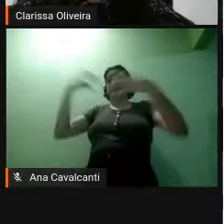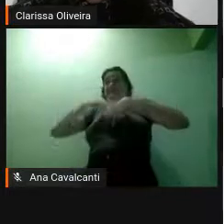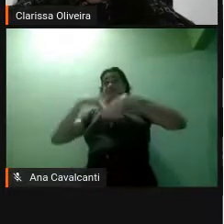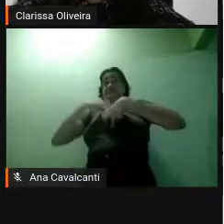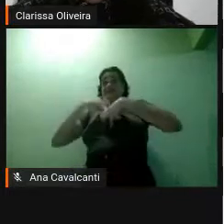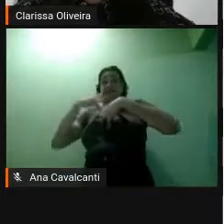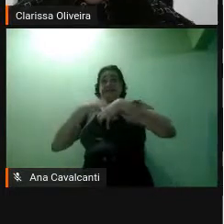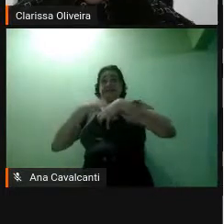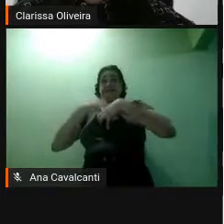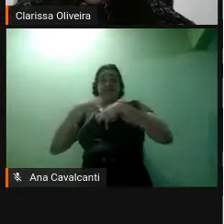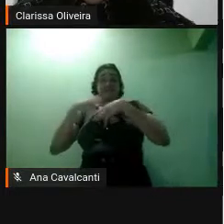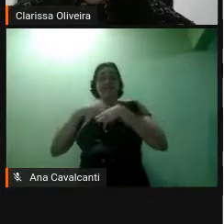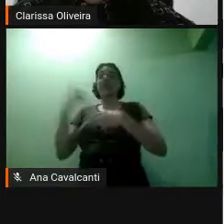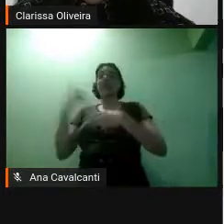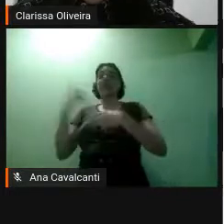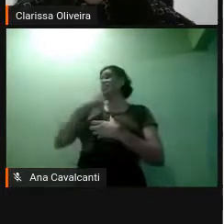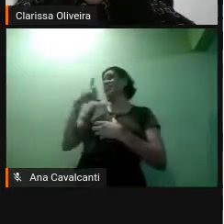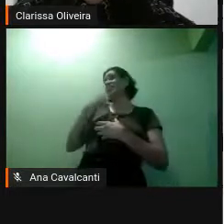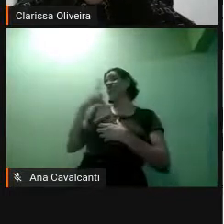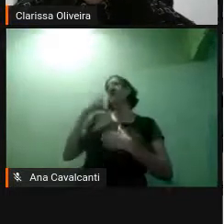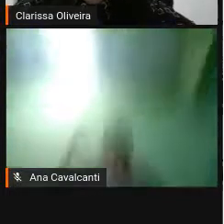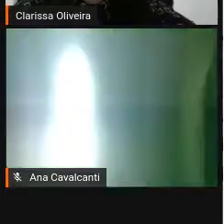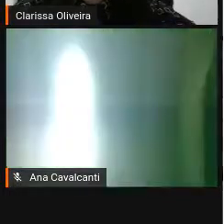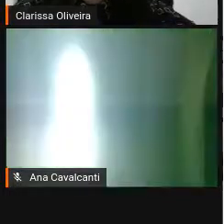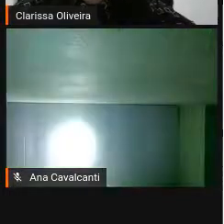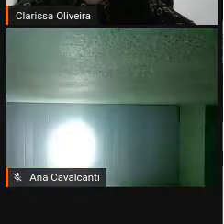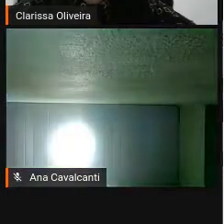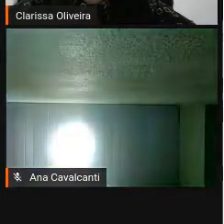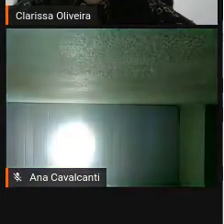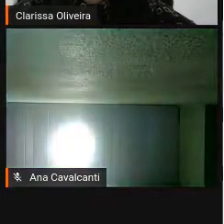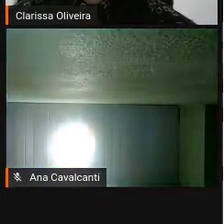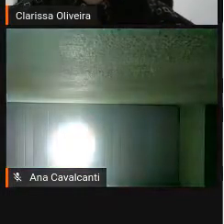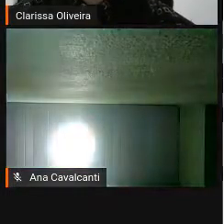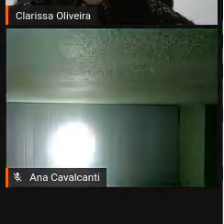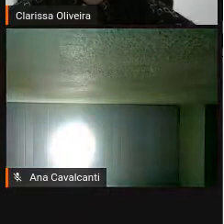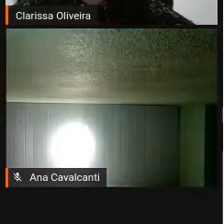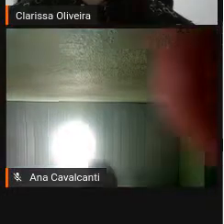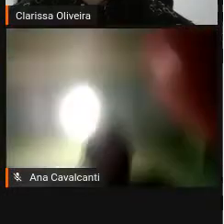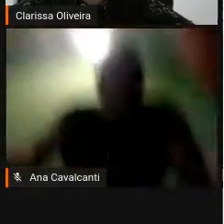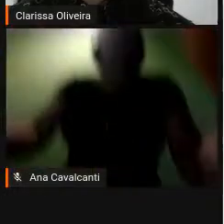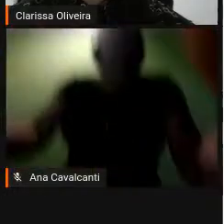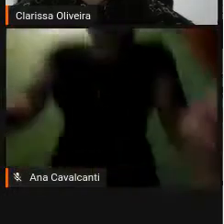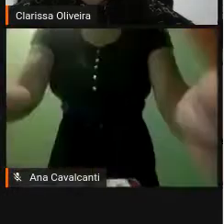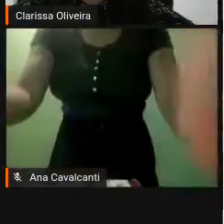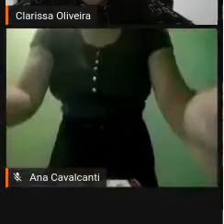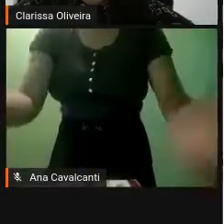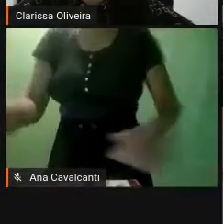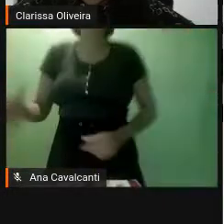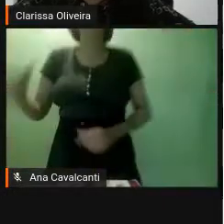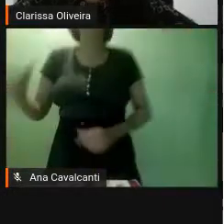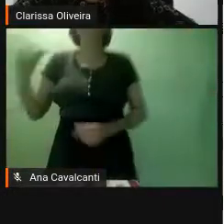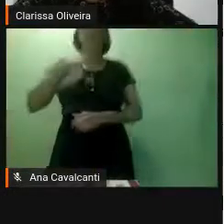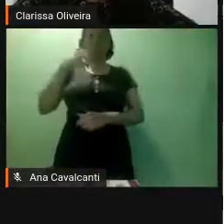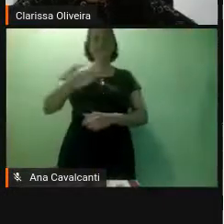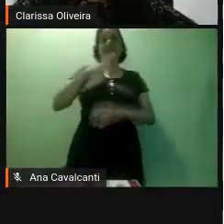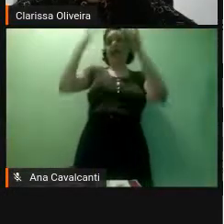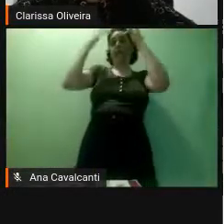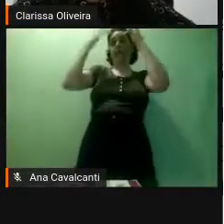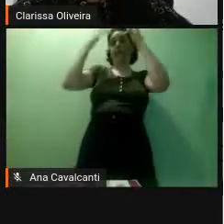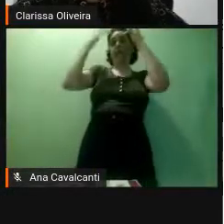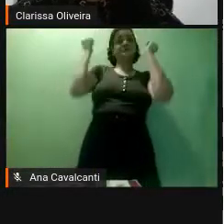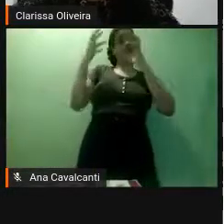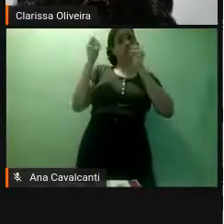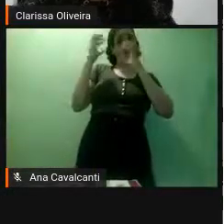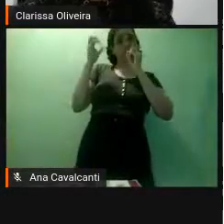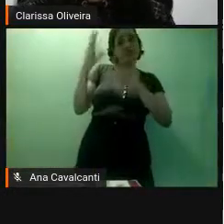extremamente comum da Covid-19 é a dor de cabeça, que a gente chama cientificamente de cefaleia. Então, é